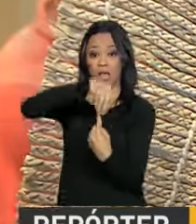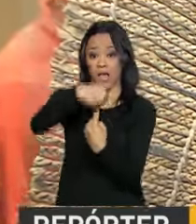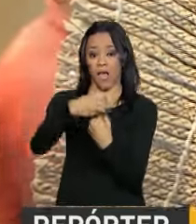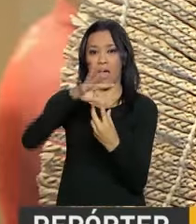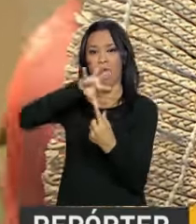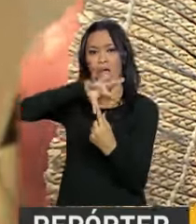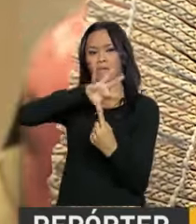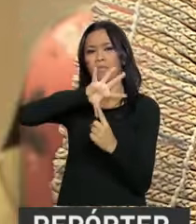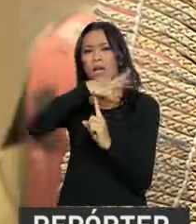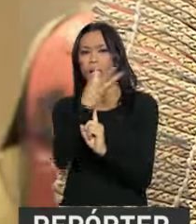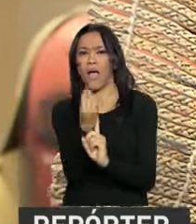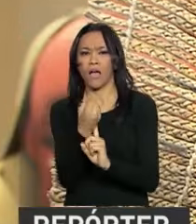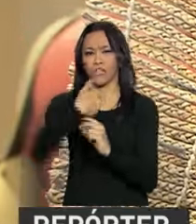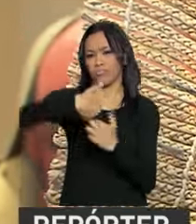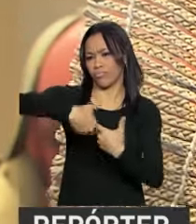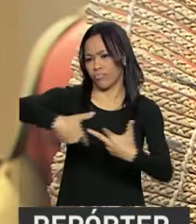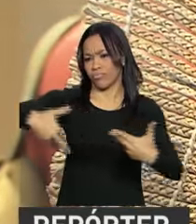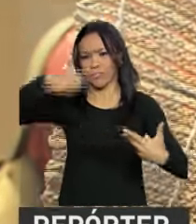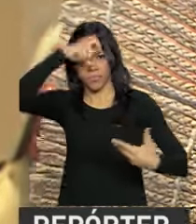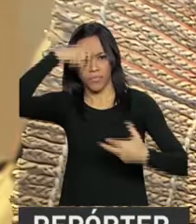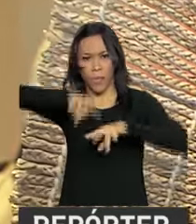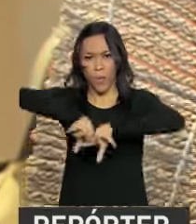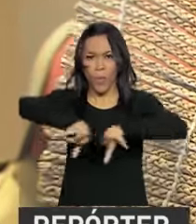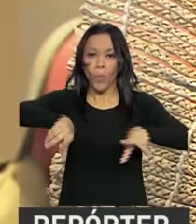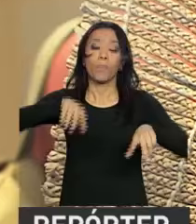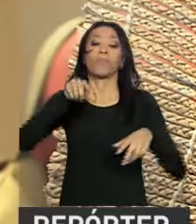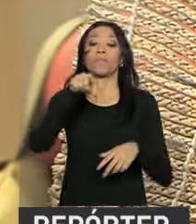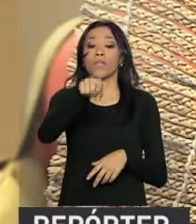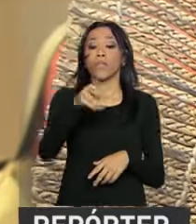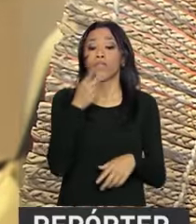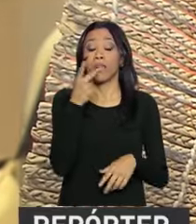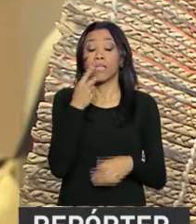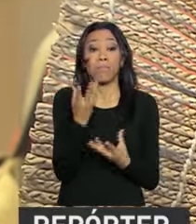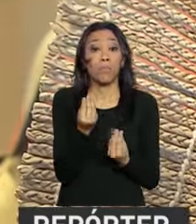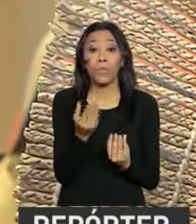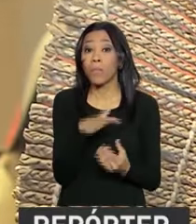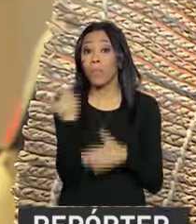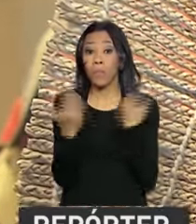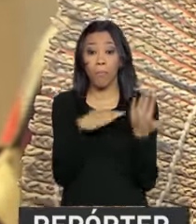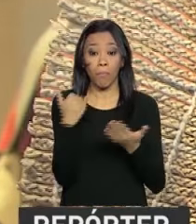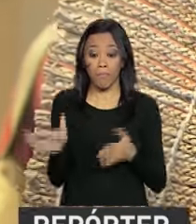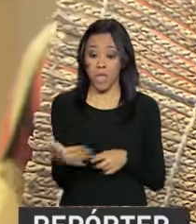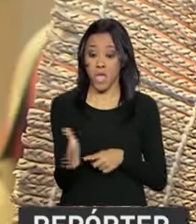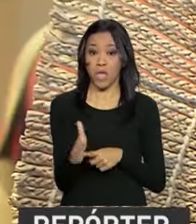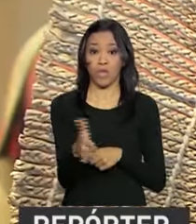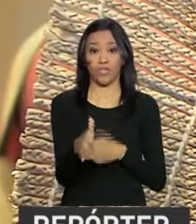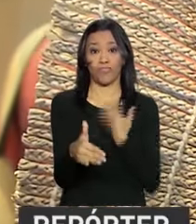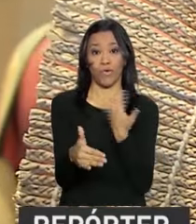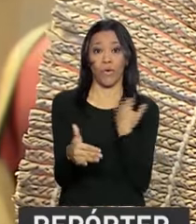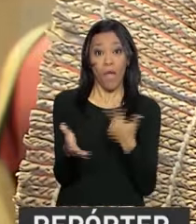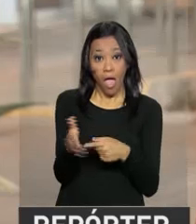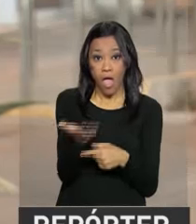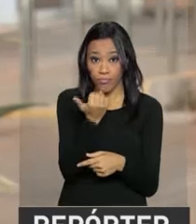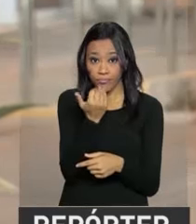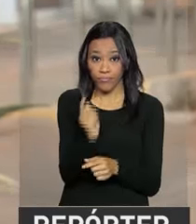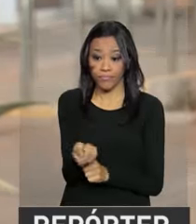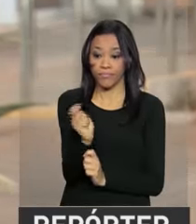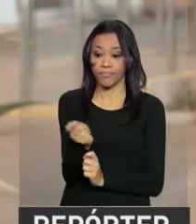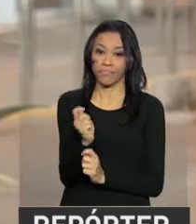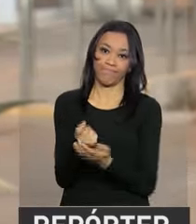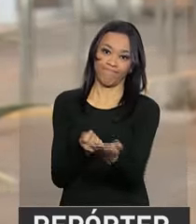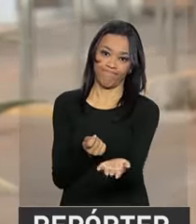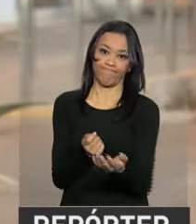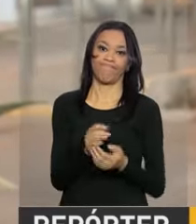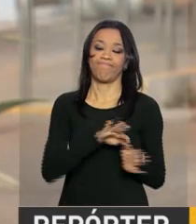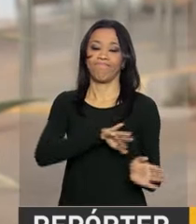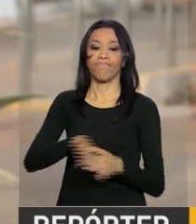aonde Foi impactado aonde hoje tem grande mortandade de peixe né que aqui de lá que nós tiramos sustento o comitê